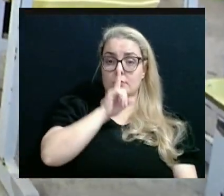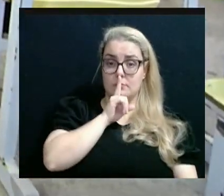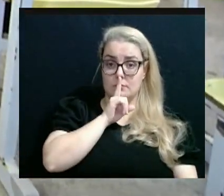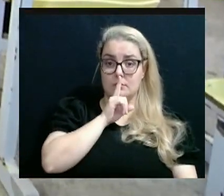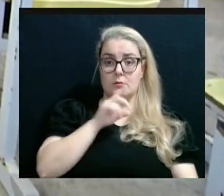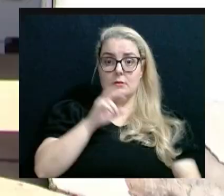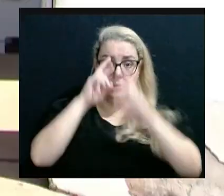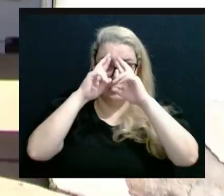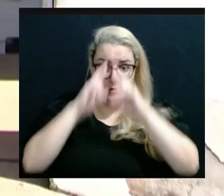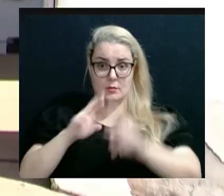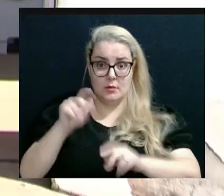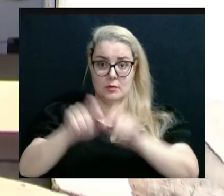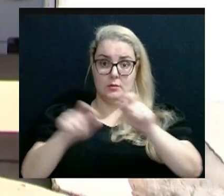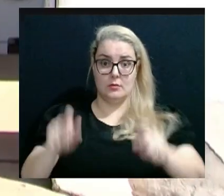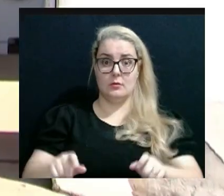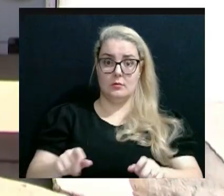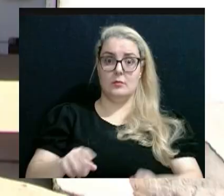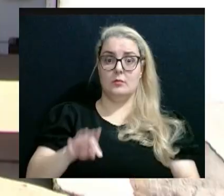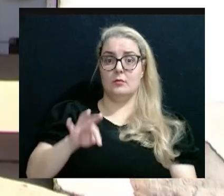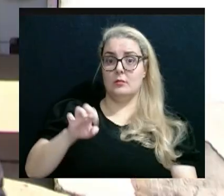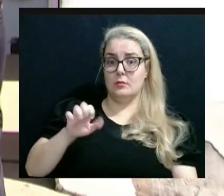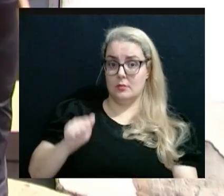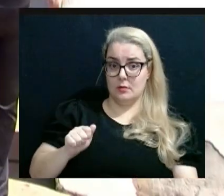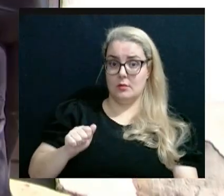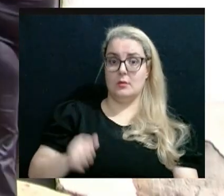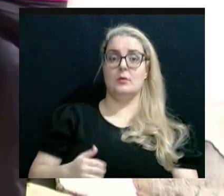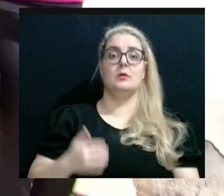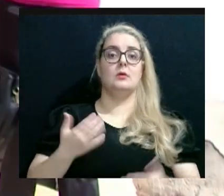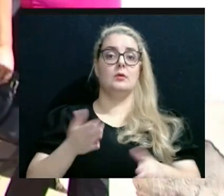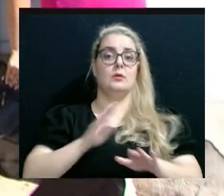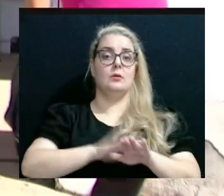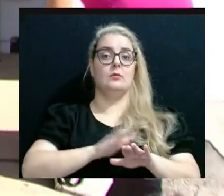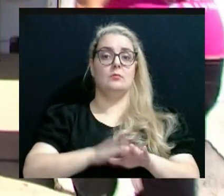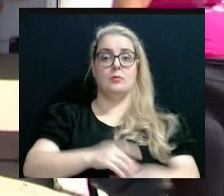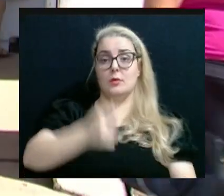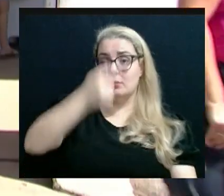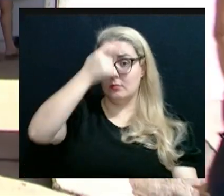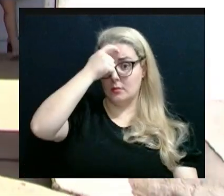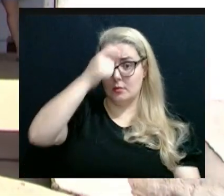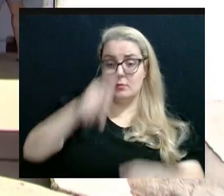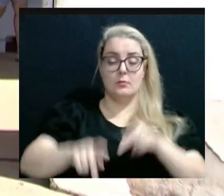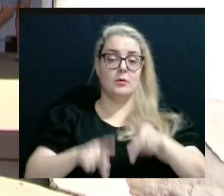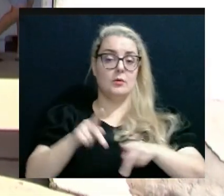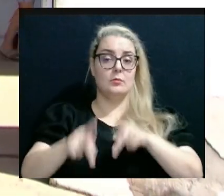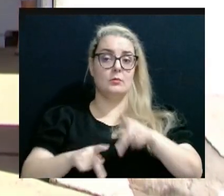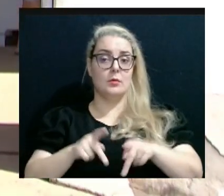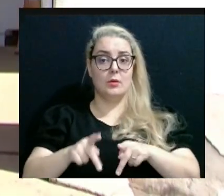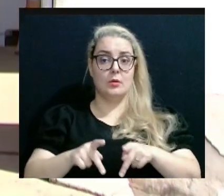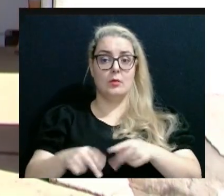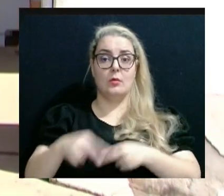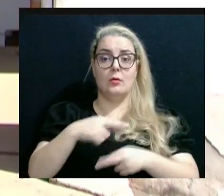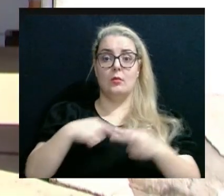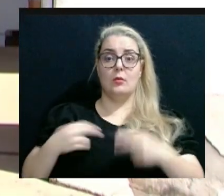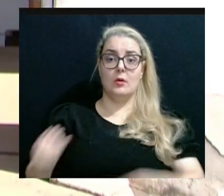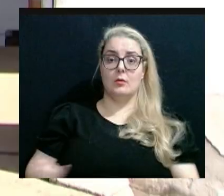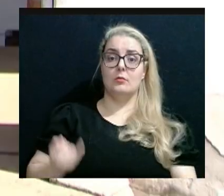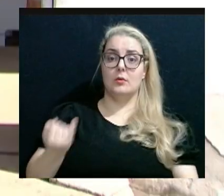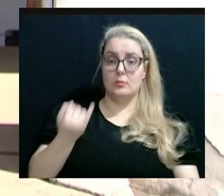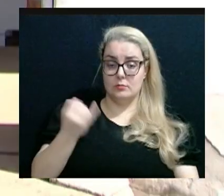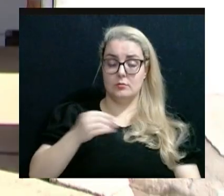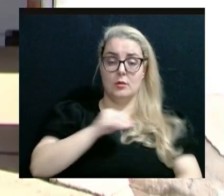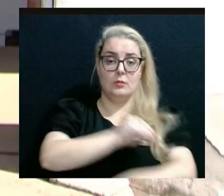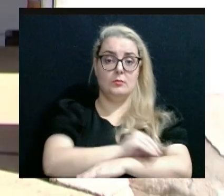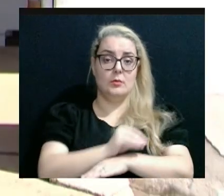as pessoas com TEA. E a medida busca conscientizar a população sobre a importância desse cuidado,